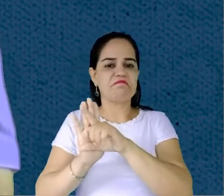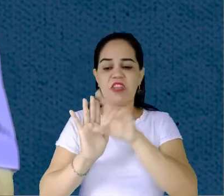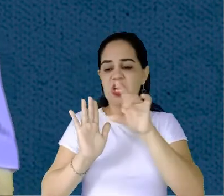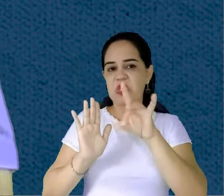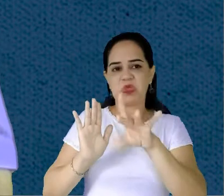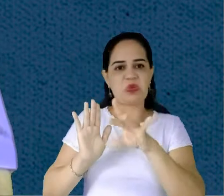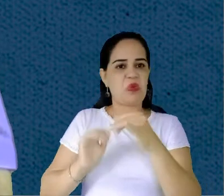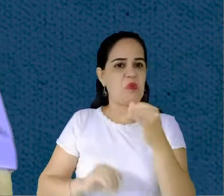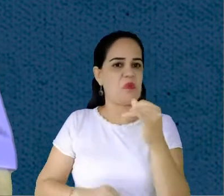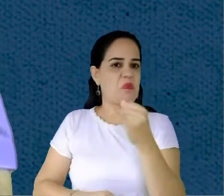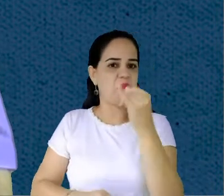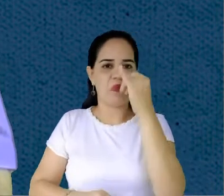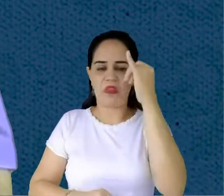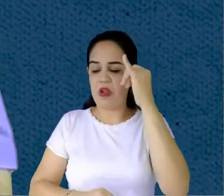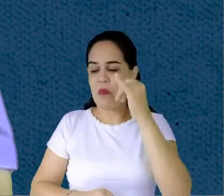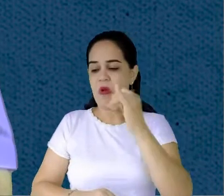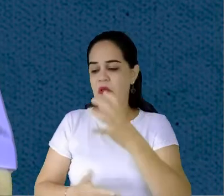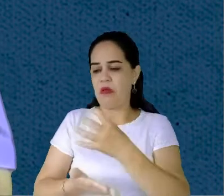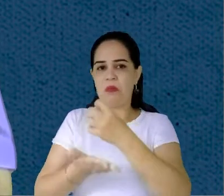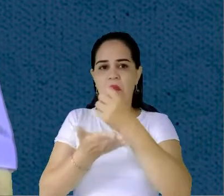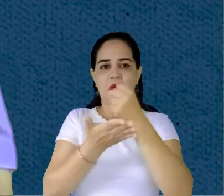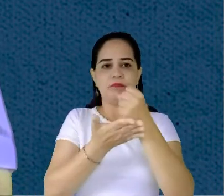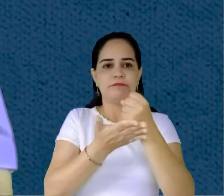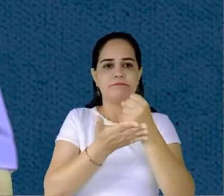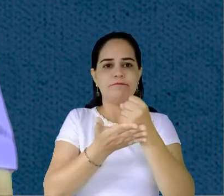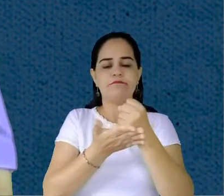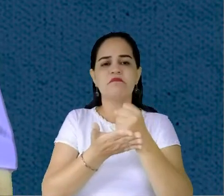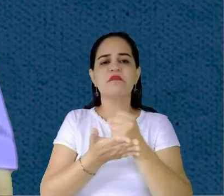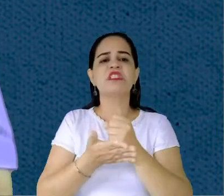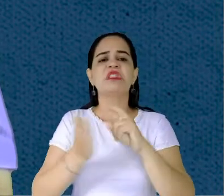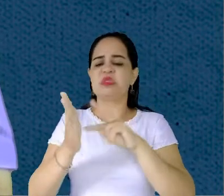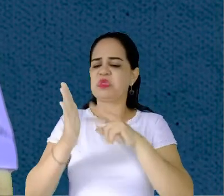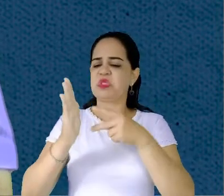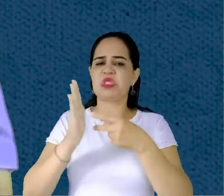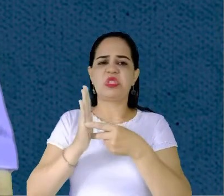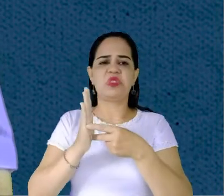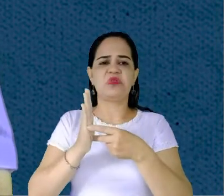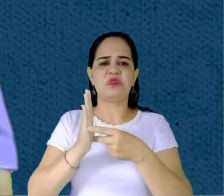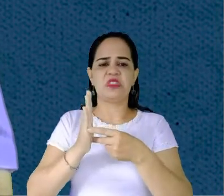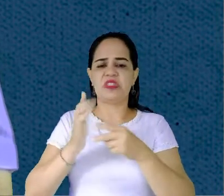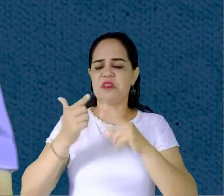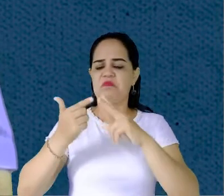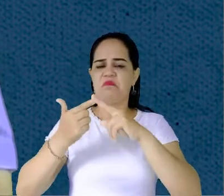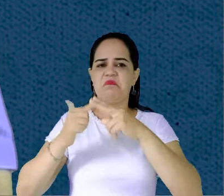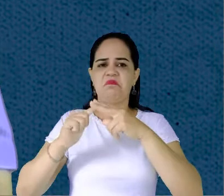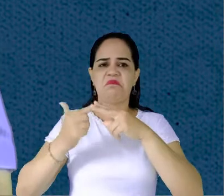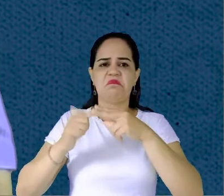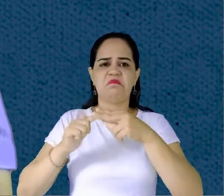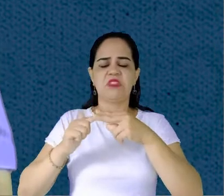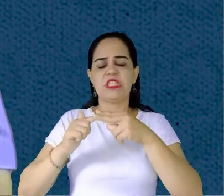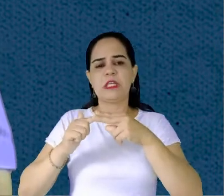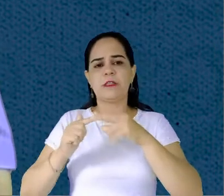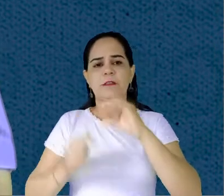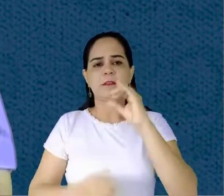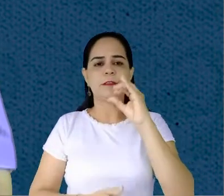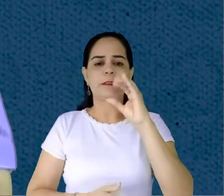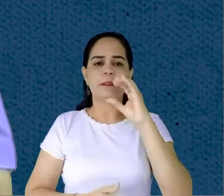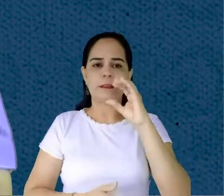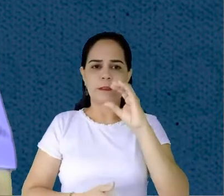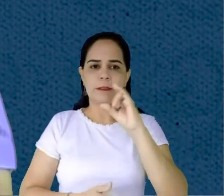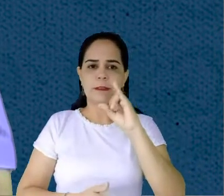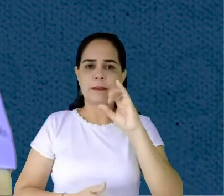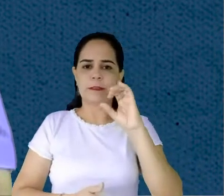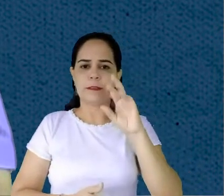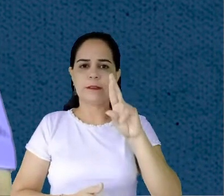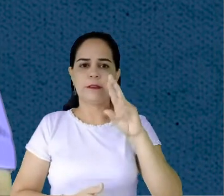numa pequena incisão no pênis dos homens, tá? Cortava o freio um